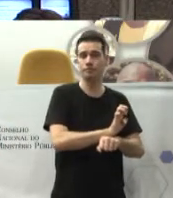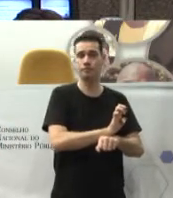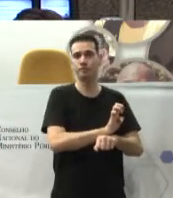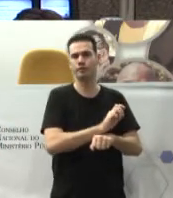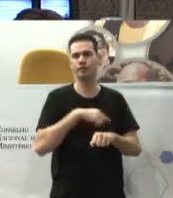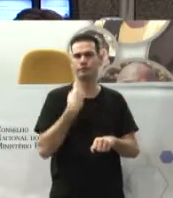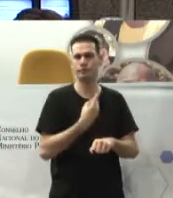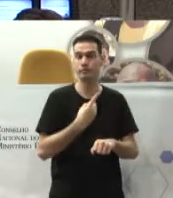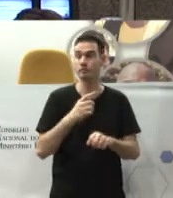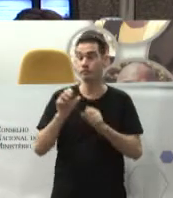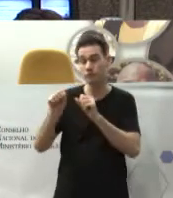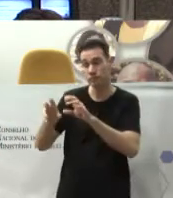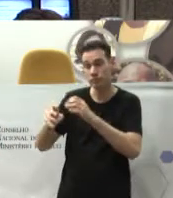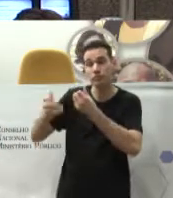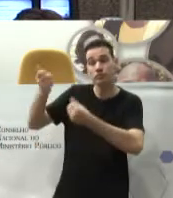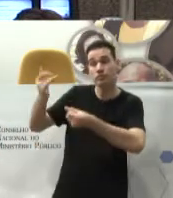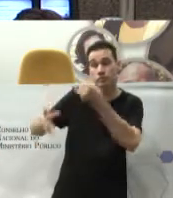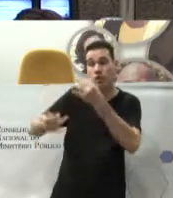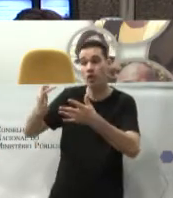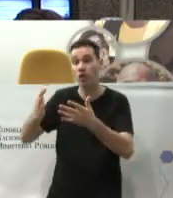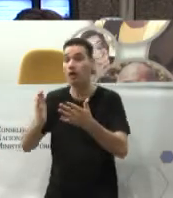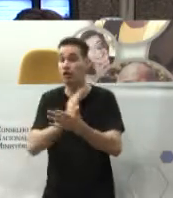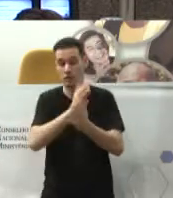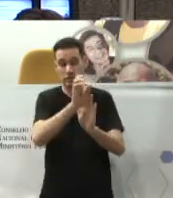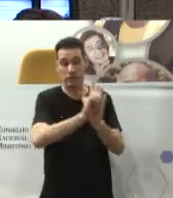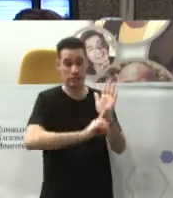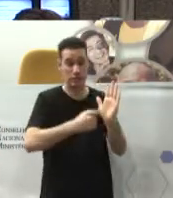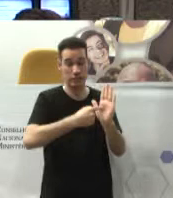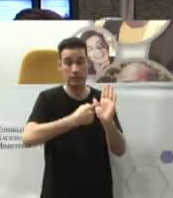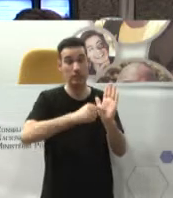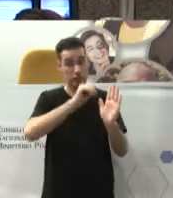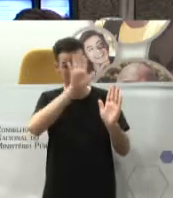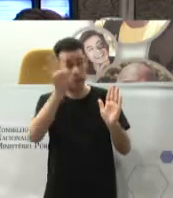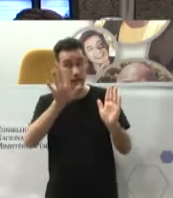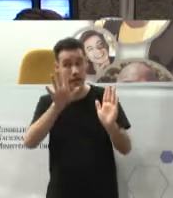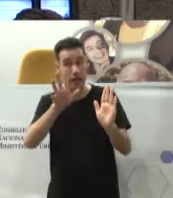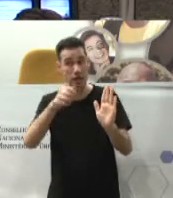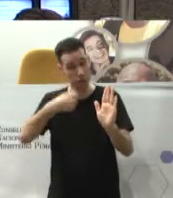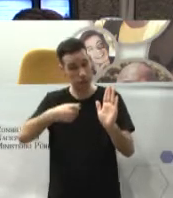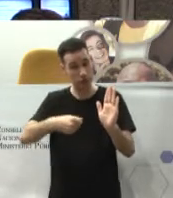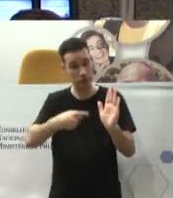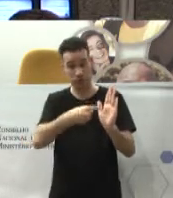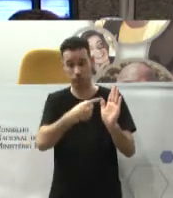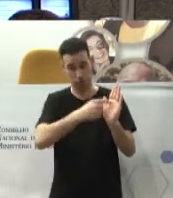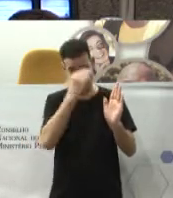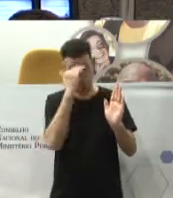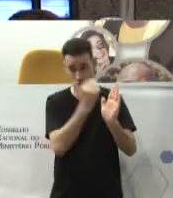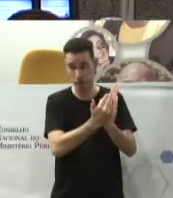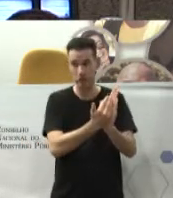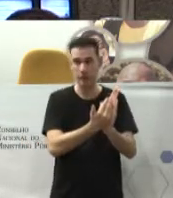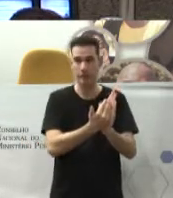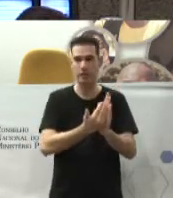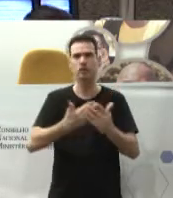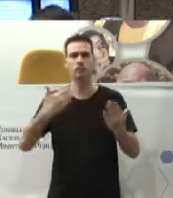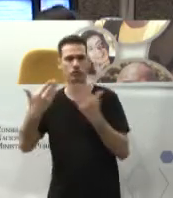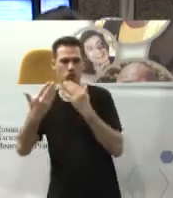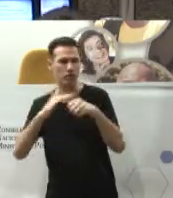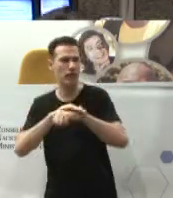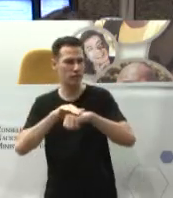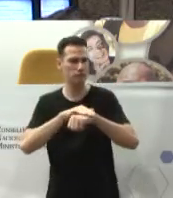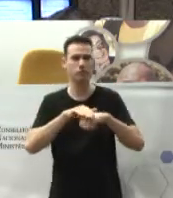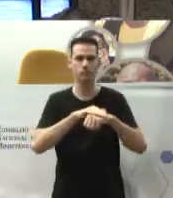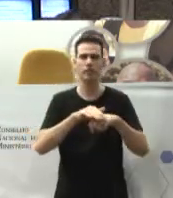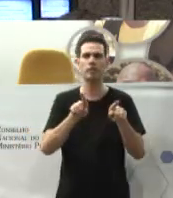orienta para que sejam reconhecidos determinados direitos, quando isso está, sem nenhuma dúvida, definido. Né? Atualmente, nós temos